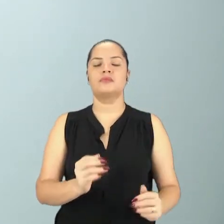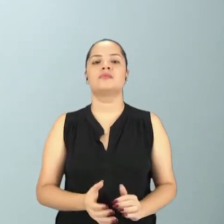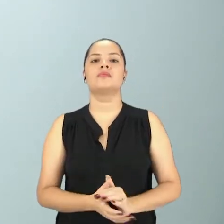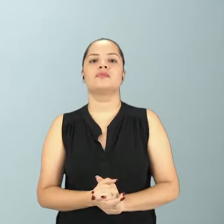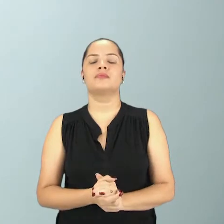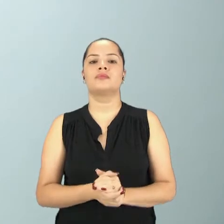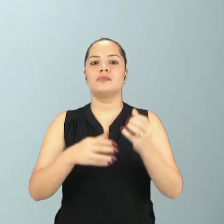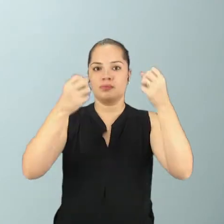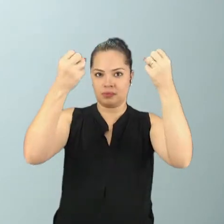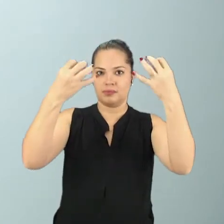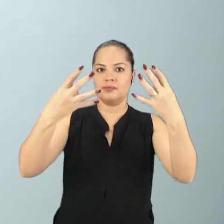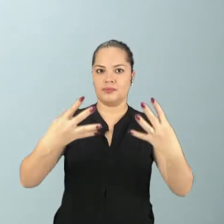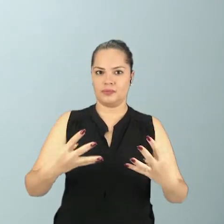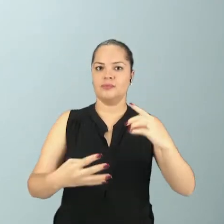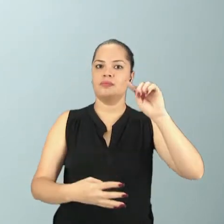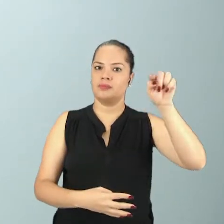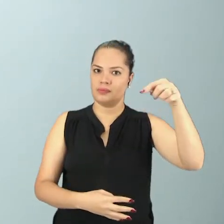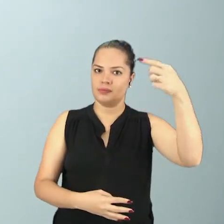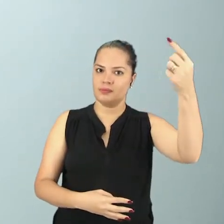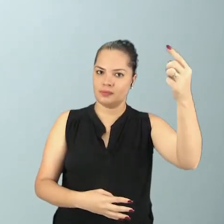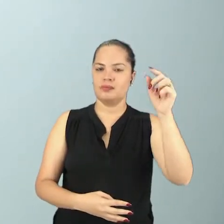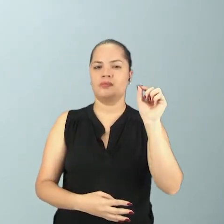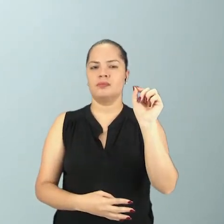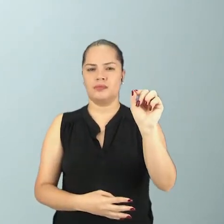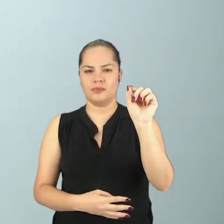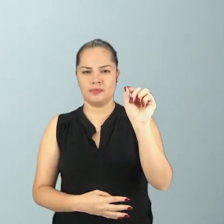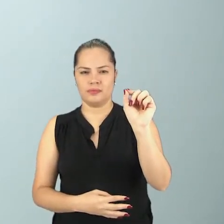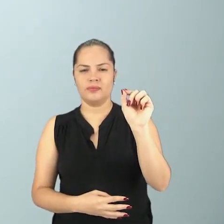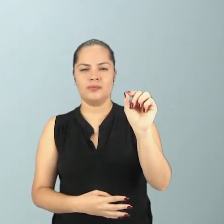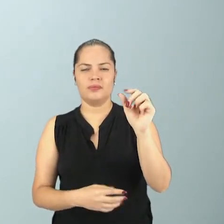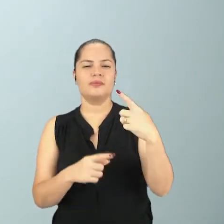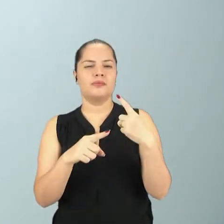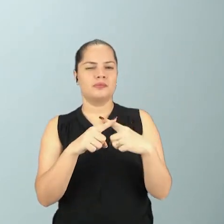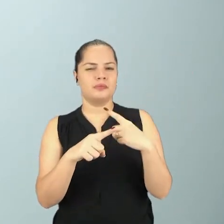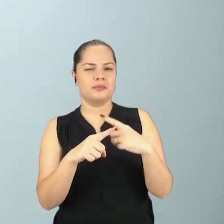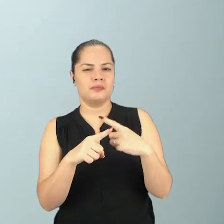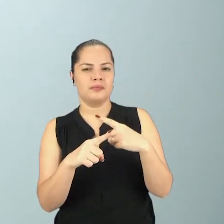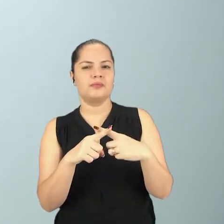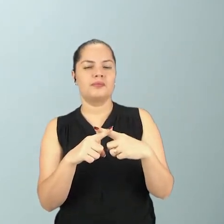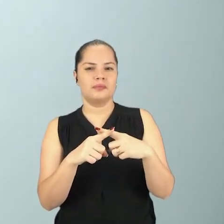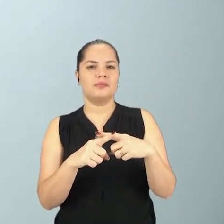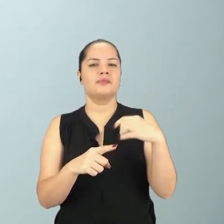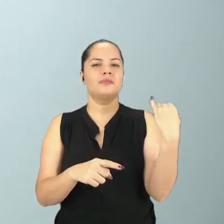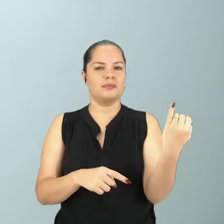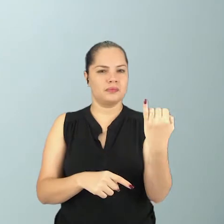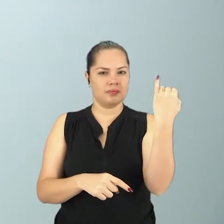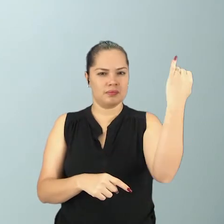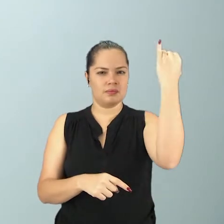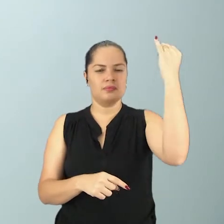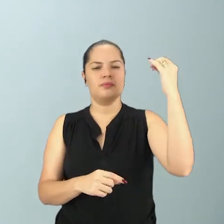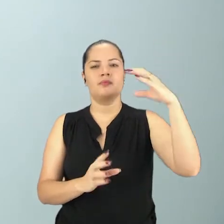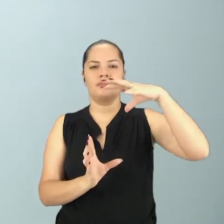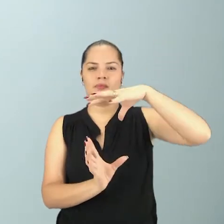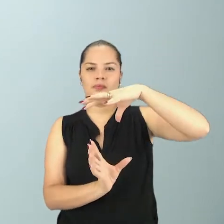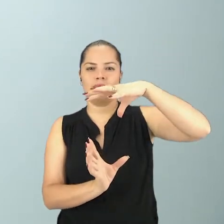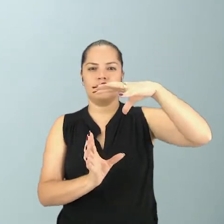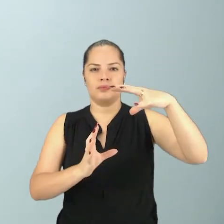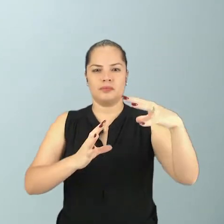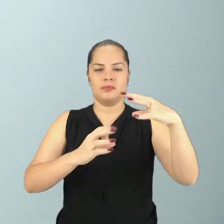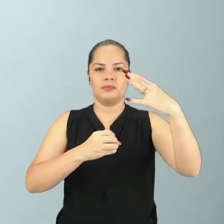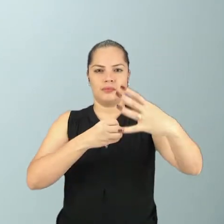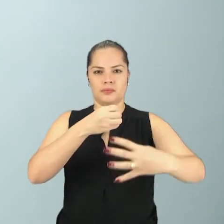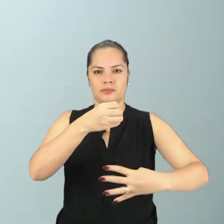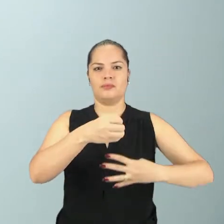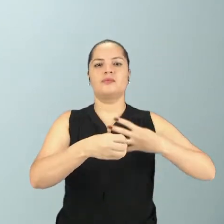tá? Eu vou explicar mais para vocês lá na frente por que esse eixo é tão importante para a sucessão das estações do ano, que é o